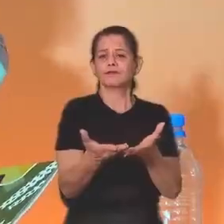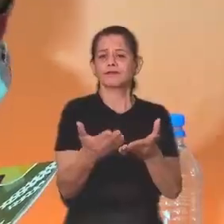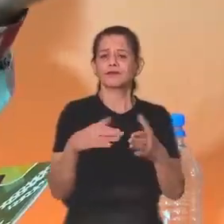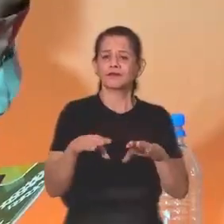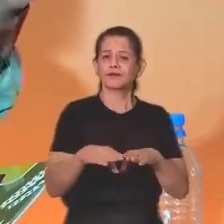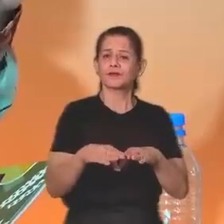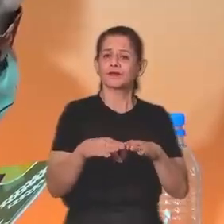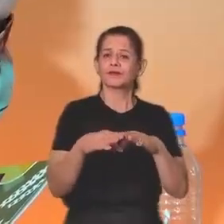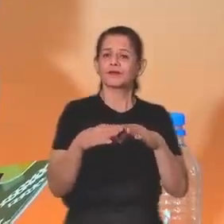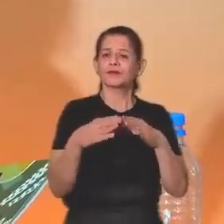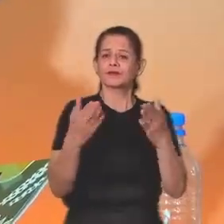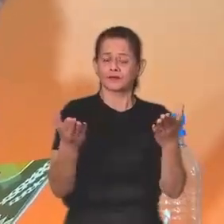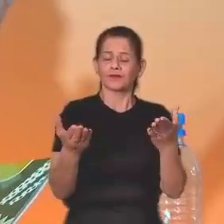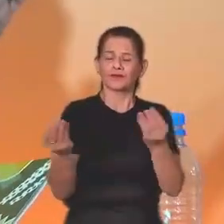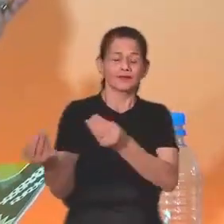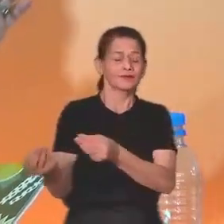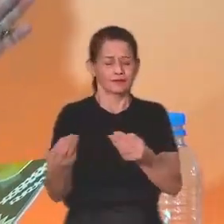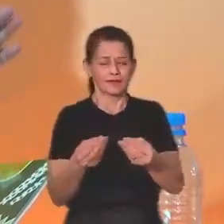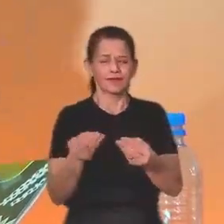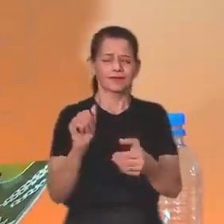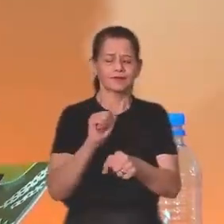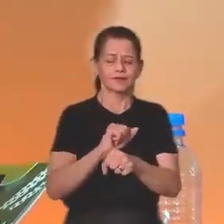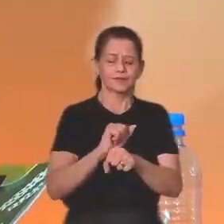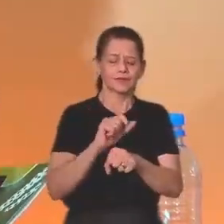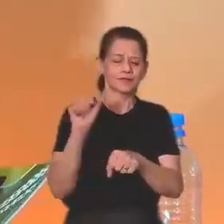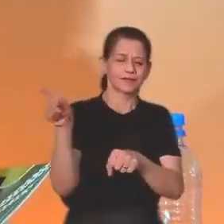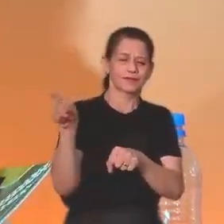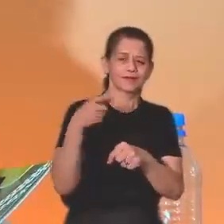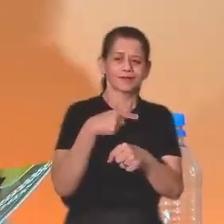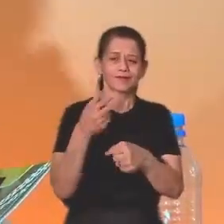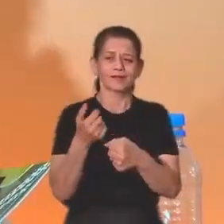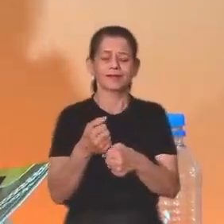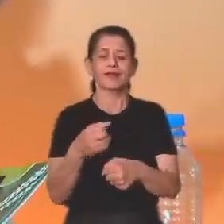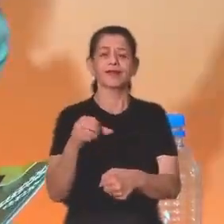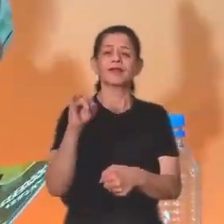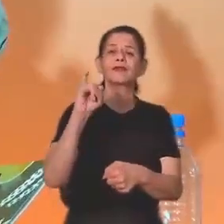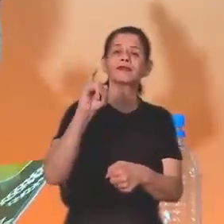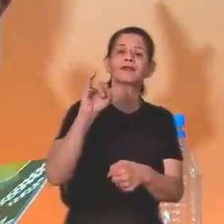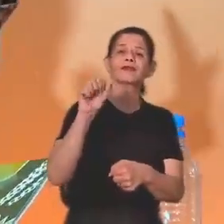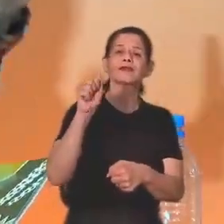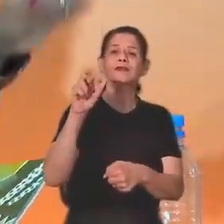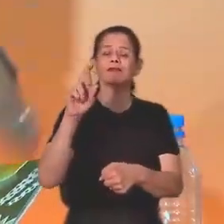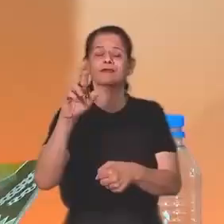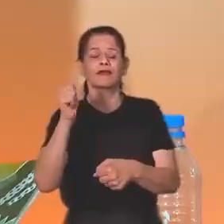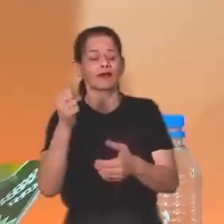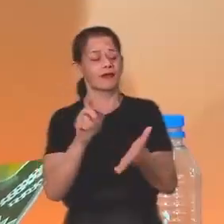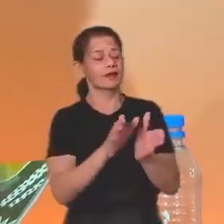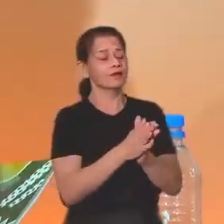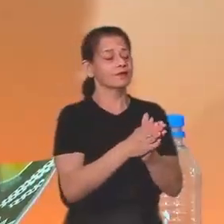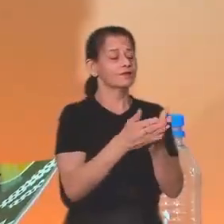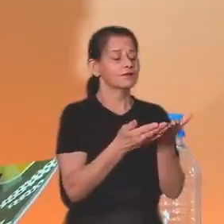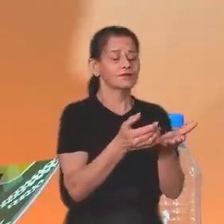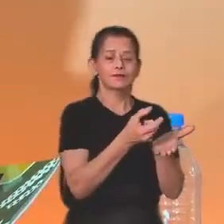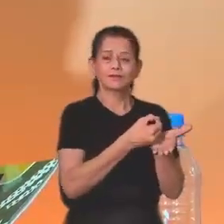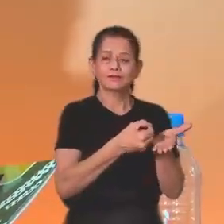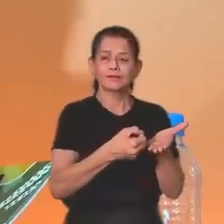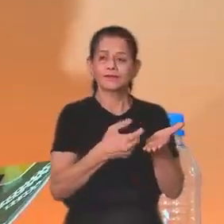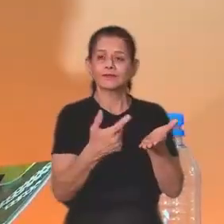enquanto... Aguardem, viu, gente? Vem aí, né, Niara? Vem aí. Com certeza. Vem aí um livro aí.